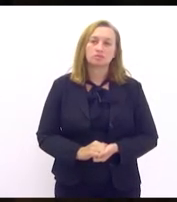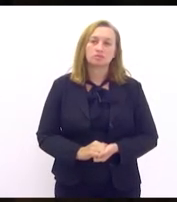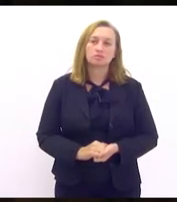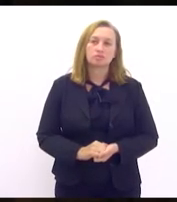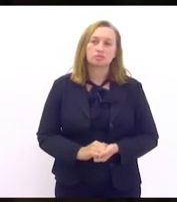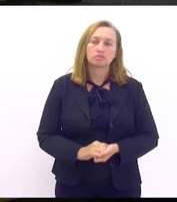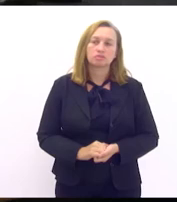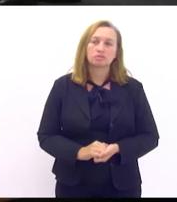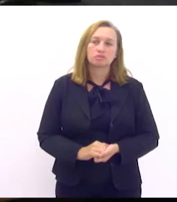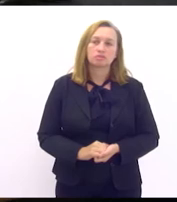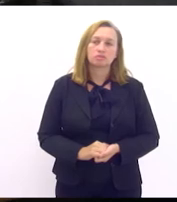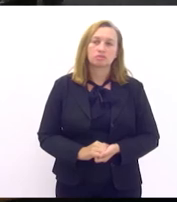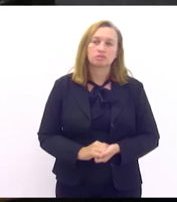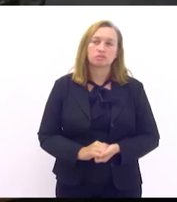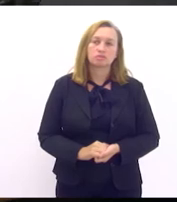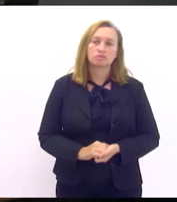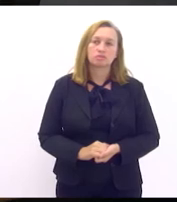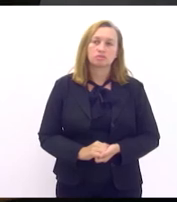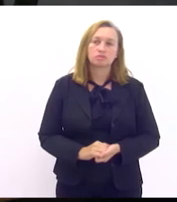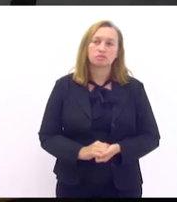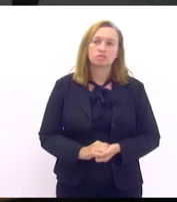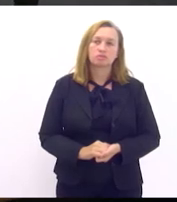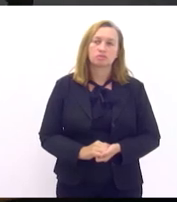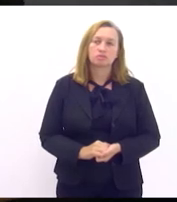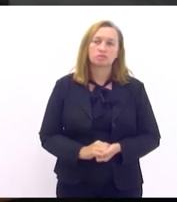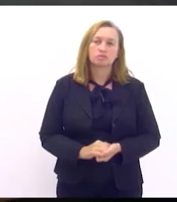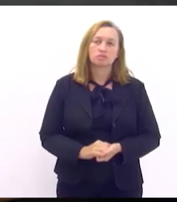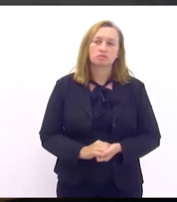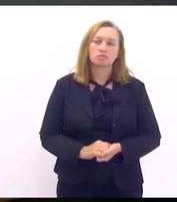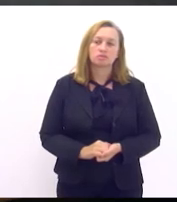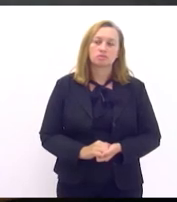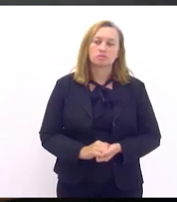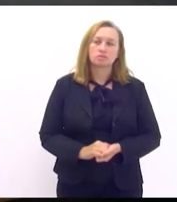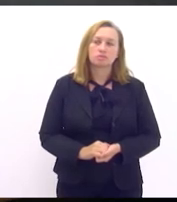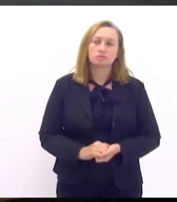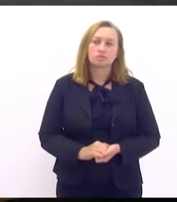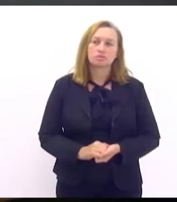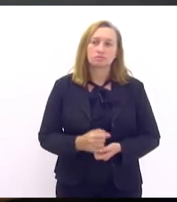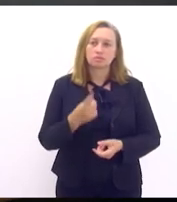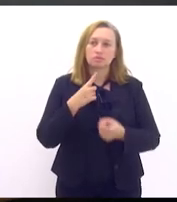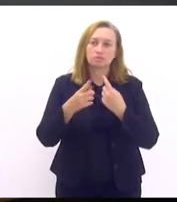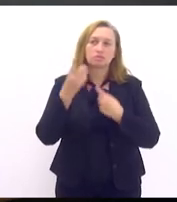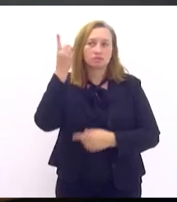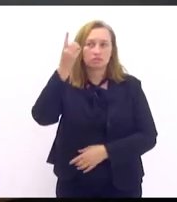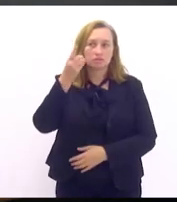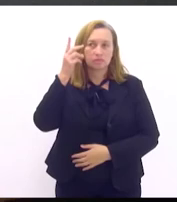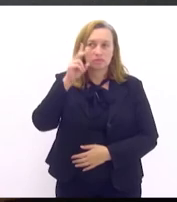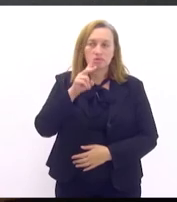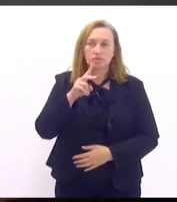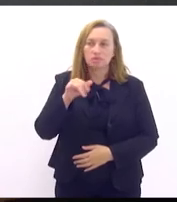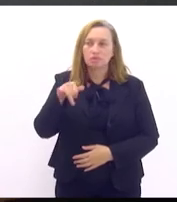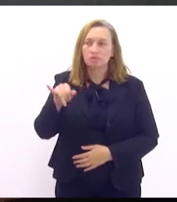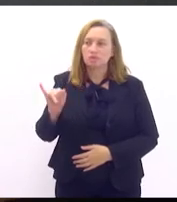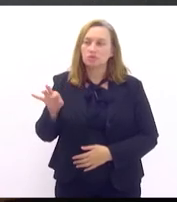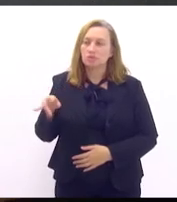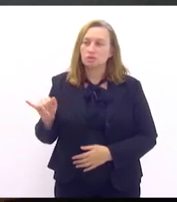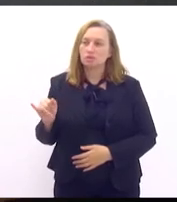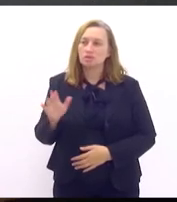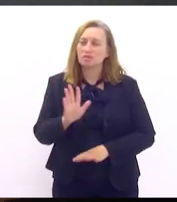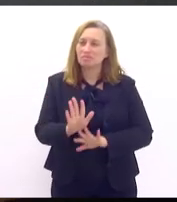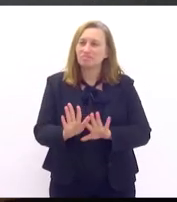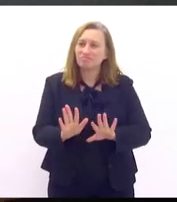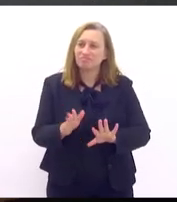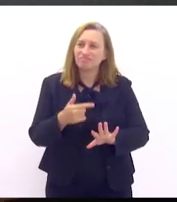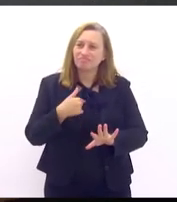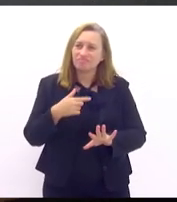Jogo rápido, tá? Para discutir o deputado Yuri. É que hoje eu estou animado. Hoje que até meia-noite é hoje. Até meia-noite é jogo. É que eu tive